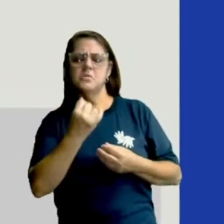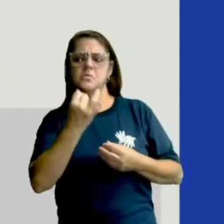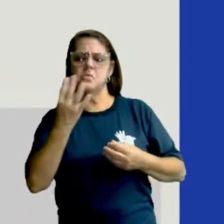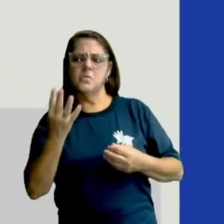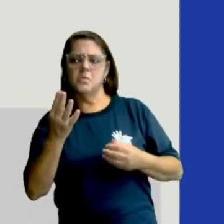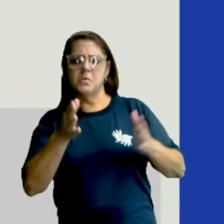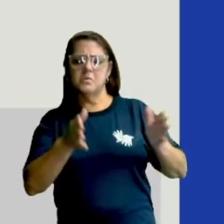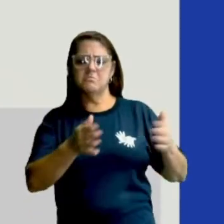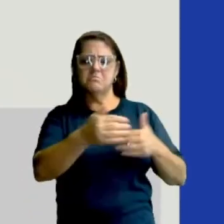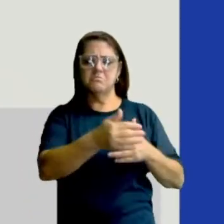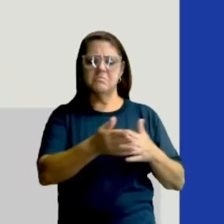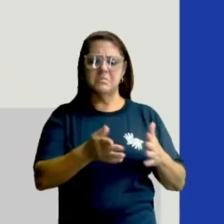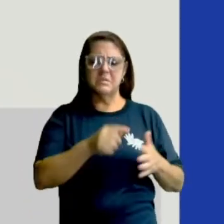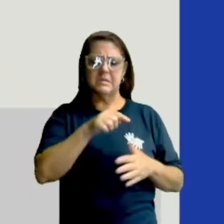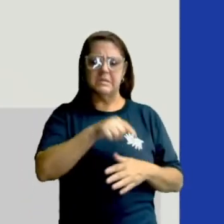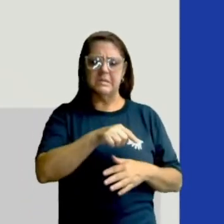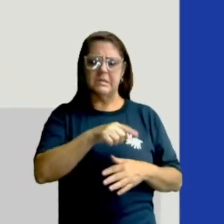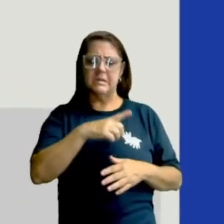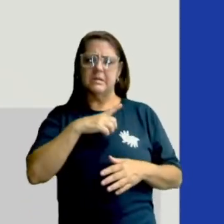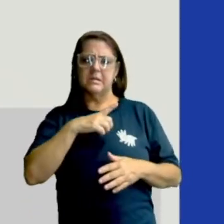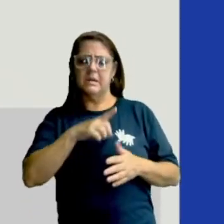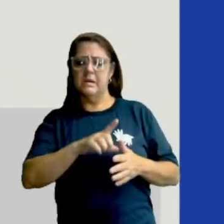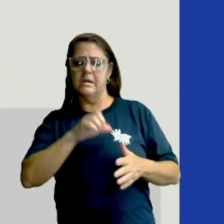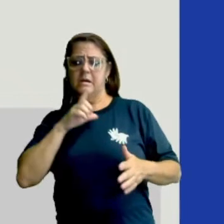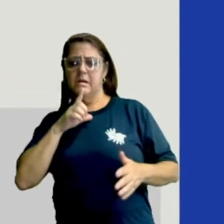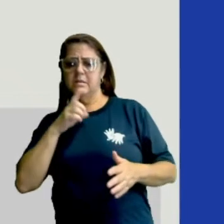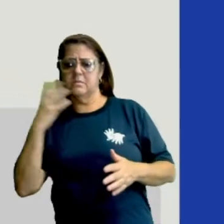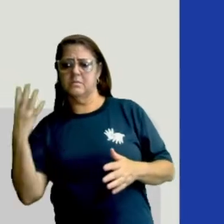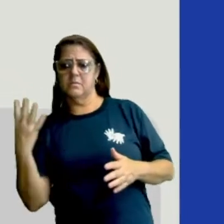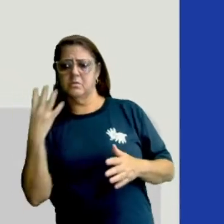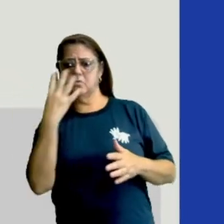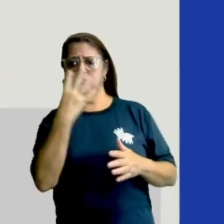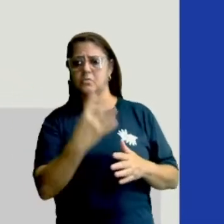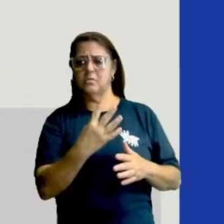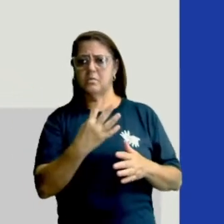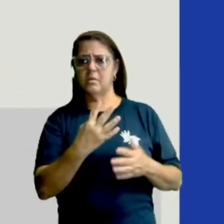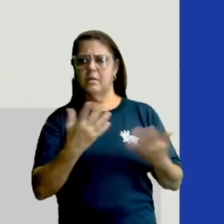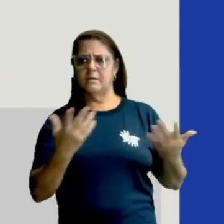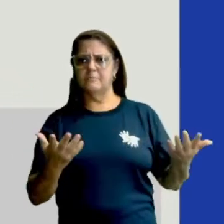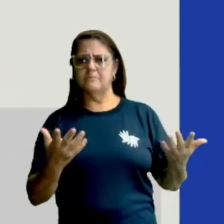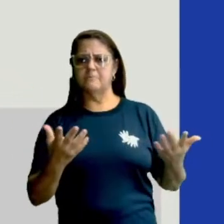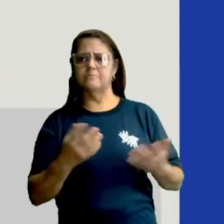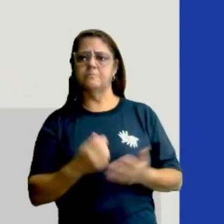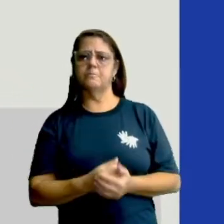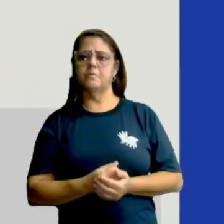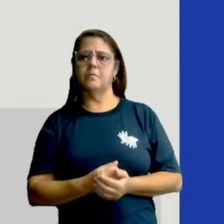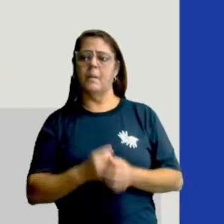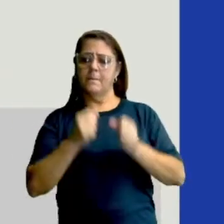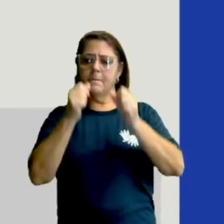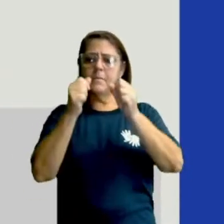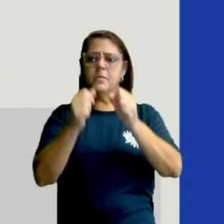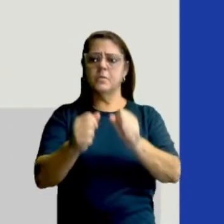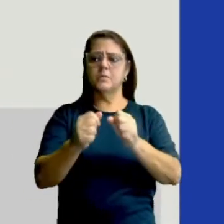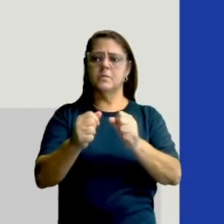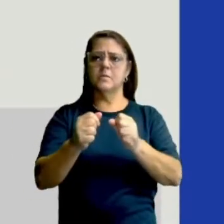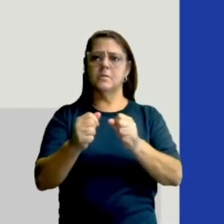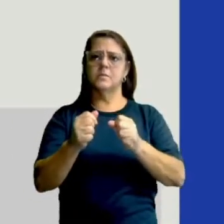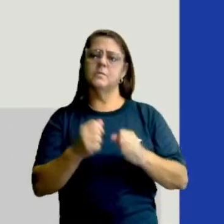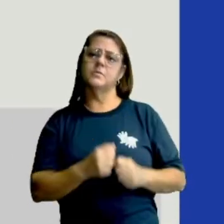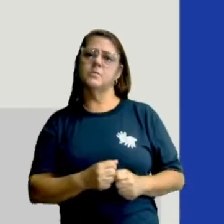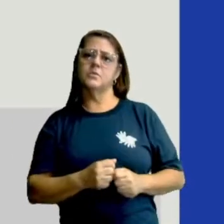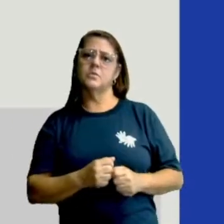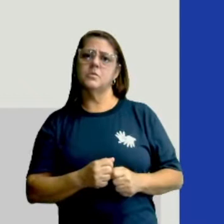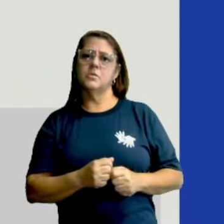brigadeiros que tinha na caixa antes dela ganhar 4 brigadeiros do seu pai? Podemos,